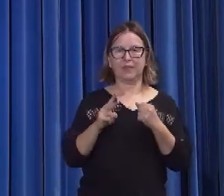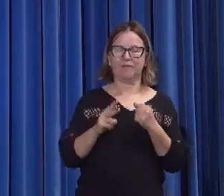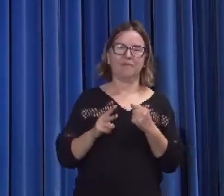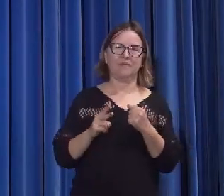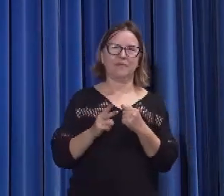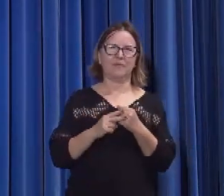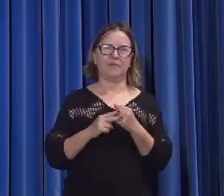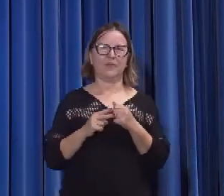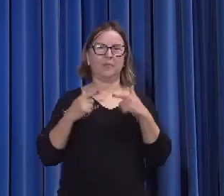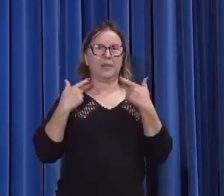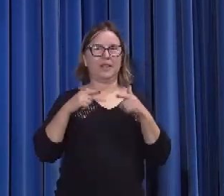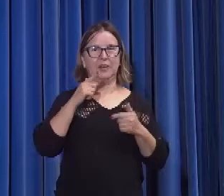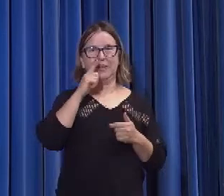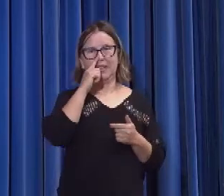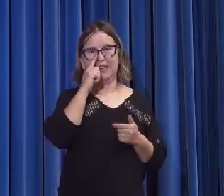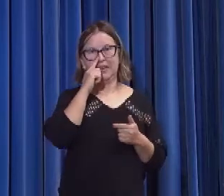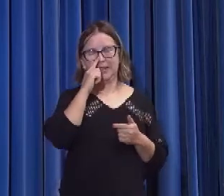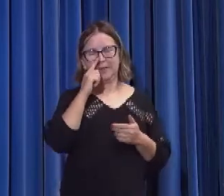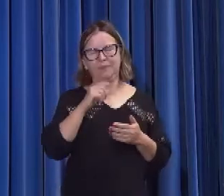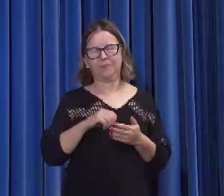egeomai, considero.